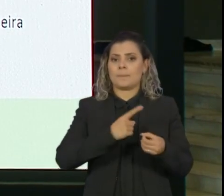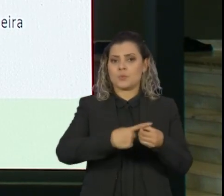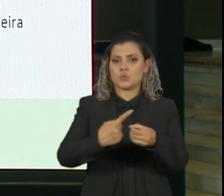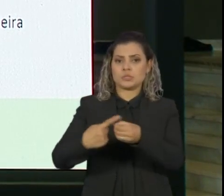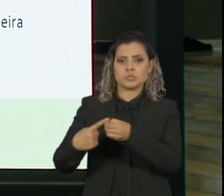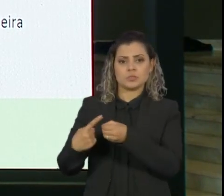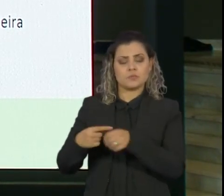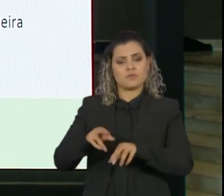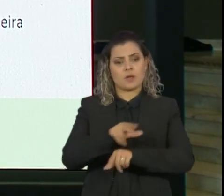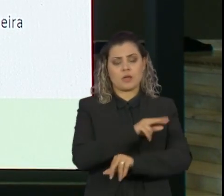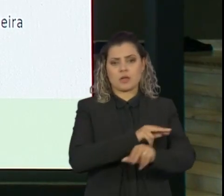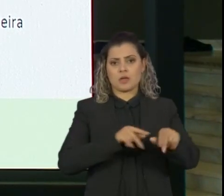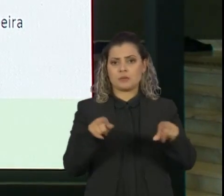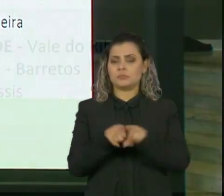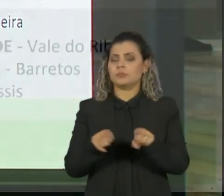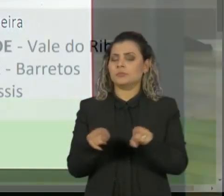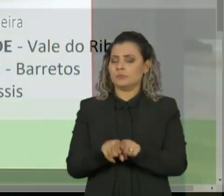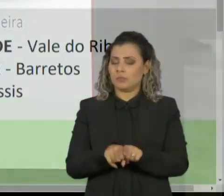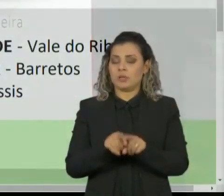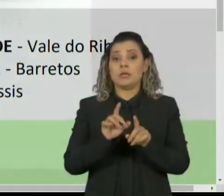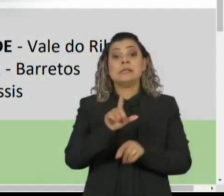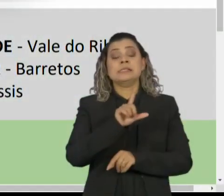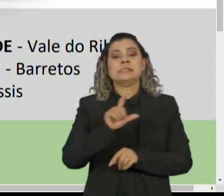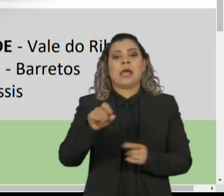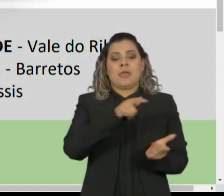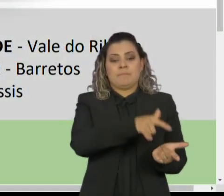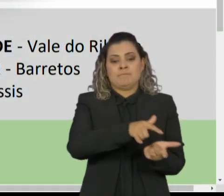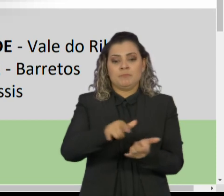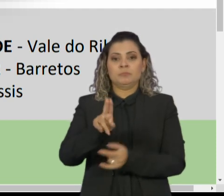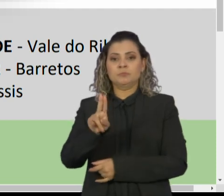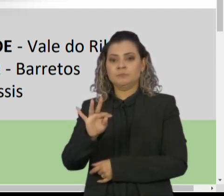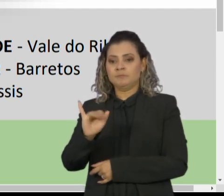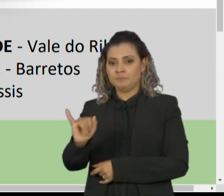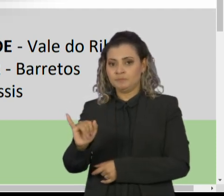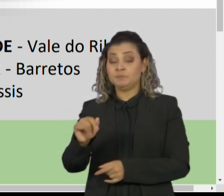municípios menores, portanto, sem leitos de UTI, o